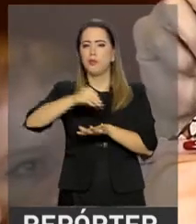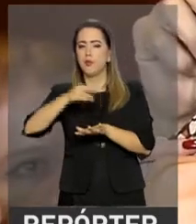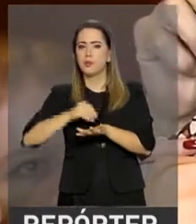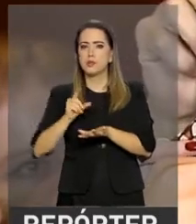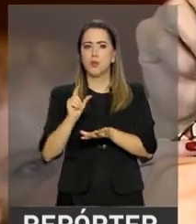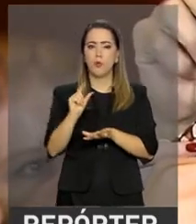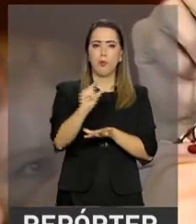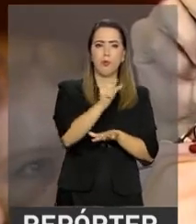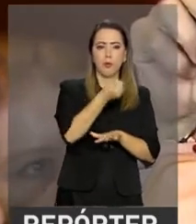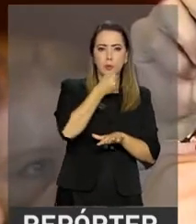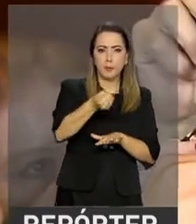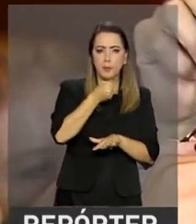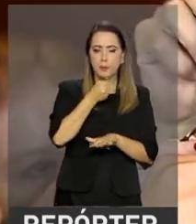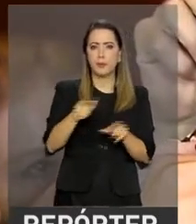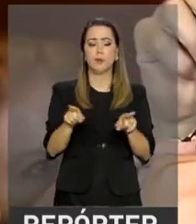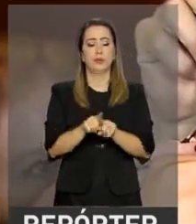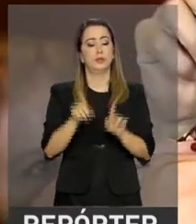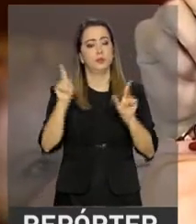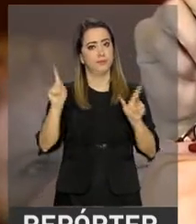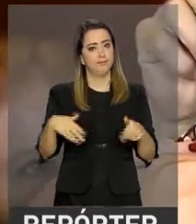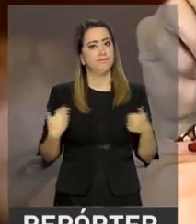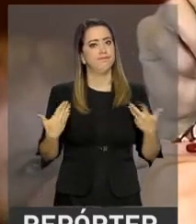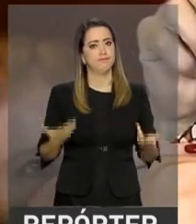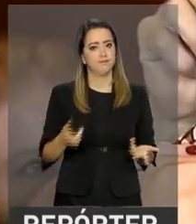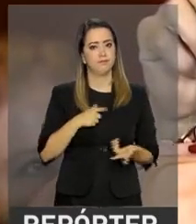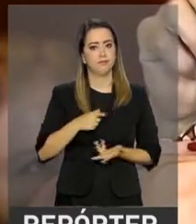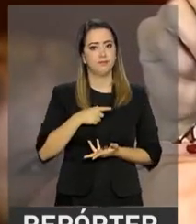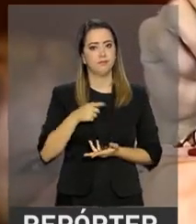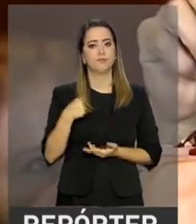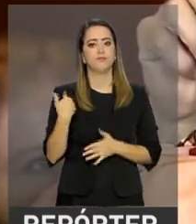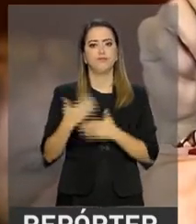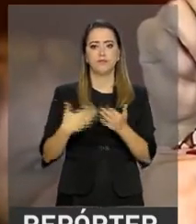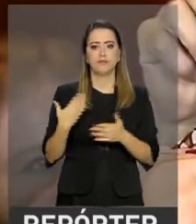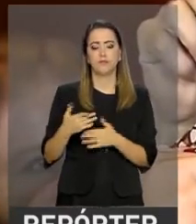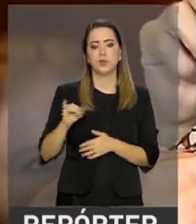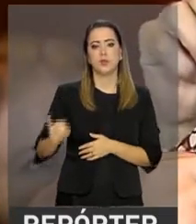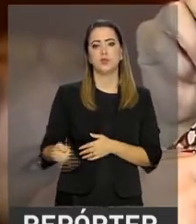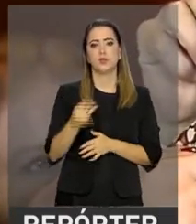imprensa, tende a ter mais oportunidade de corrupção.